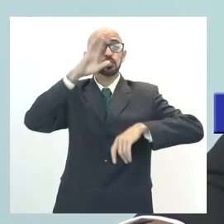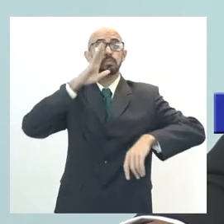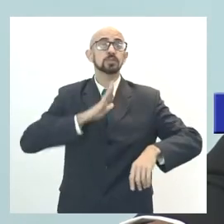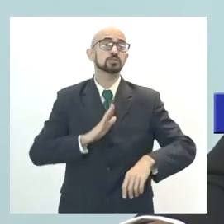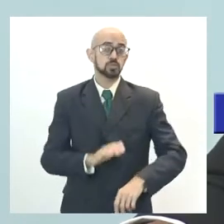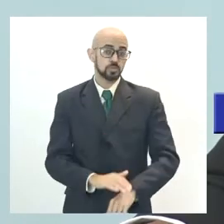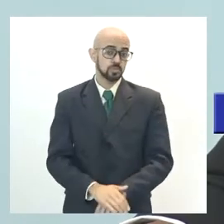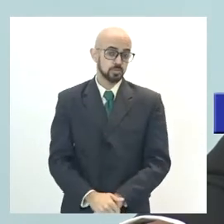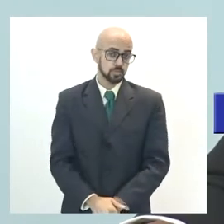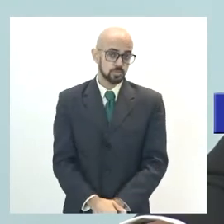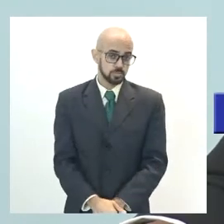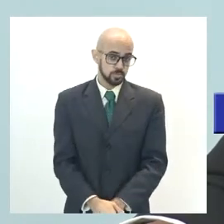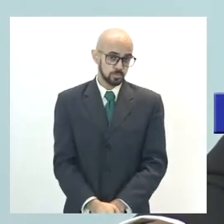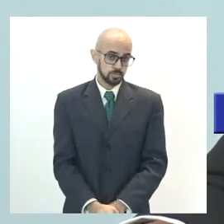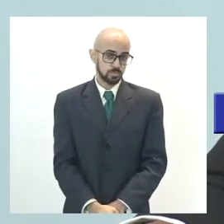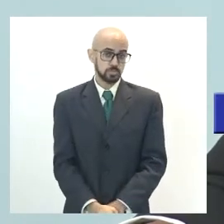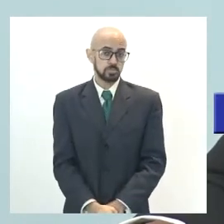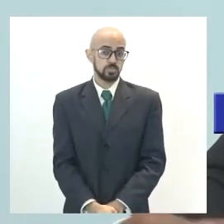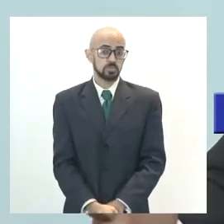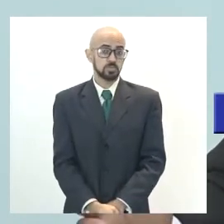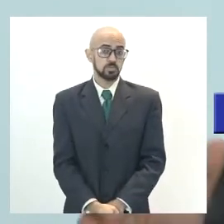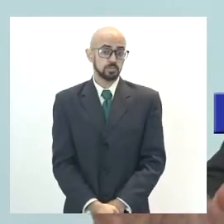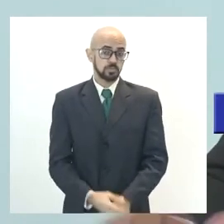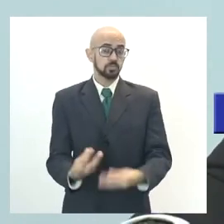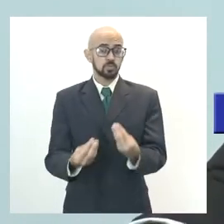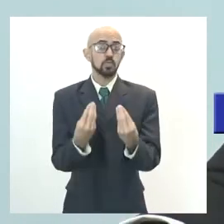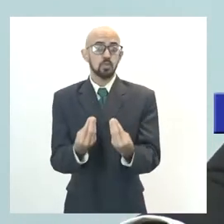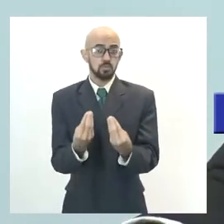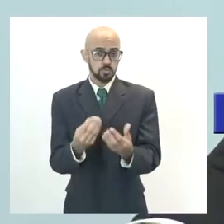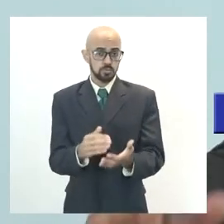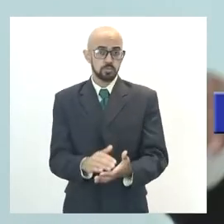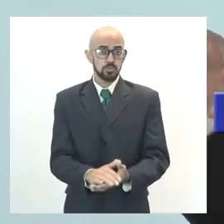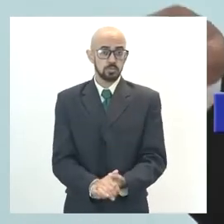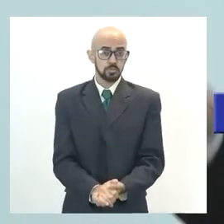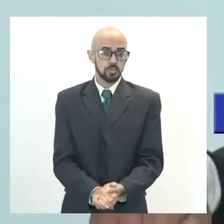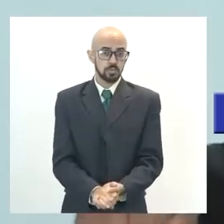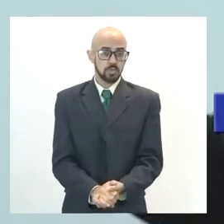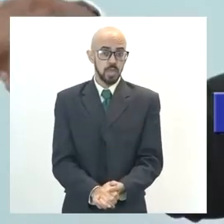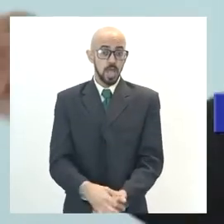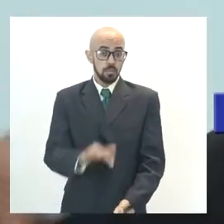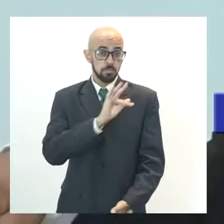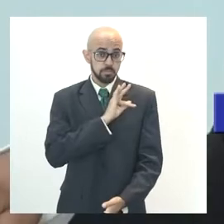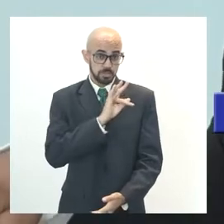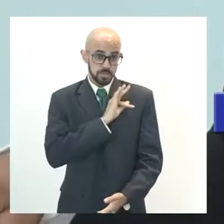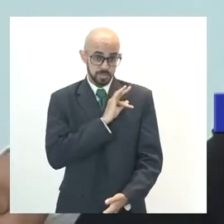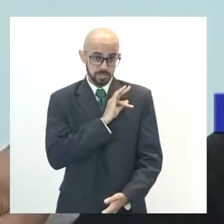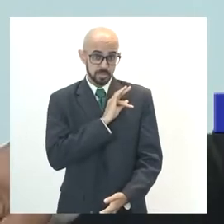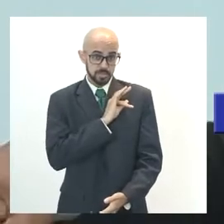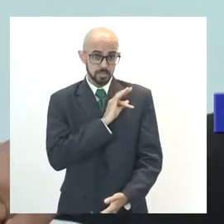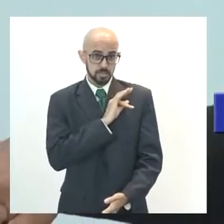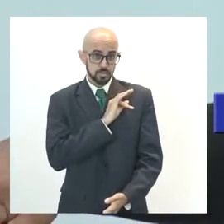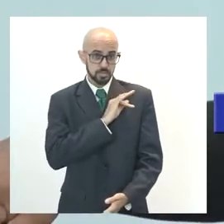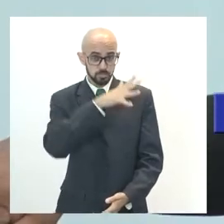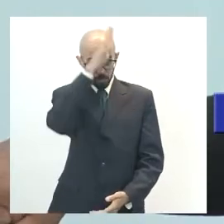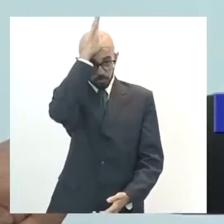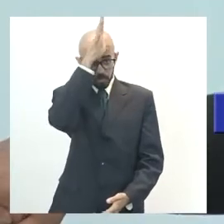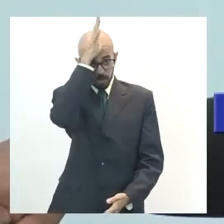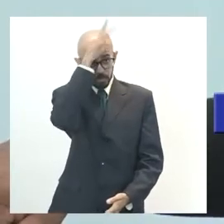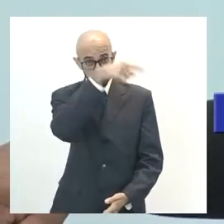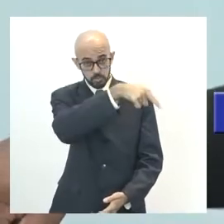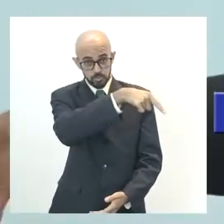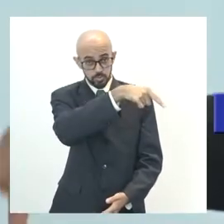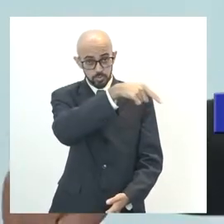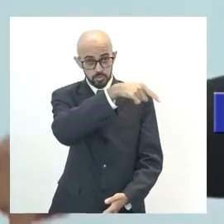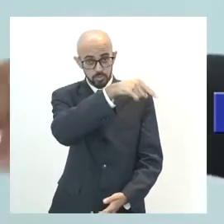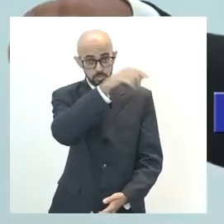o caos como é que vai ser a polícia militar os bombeiros para nossa